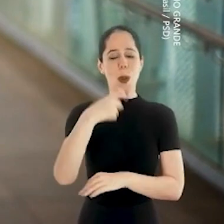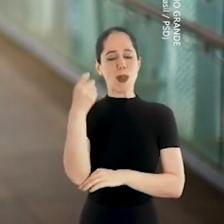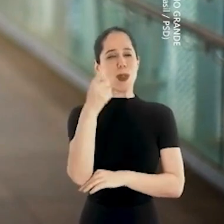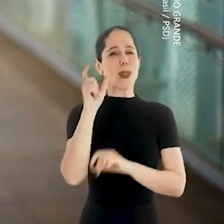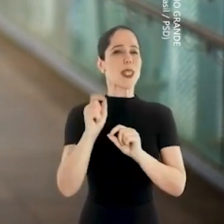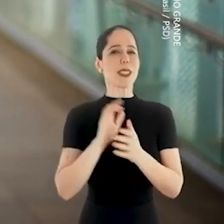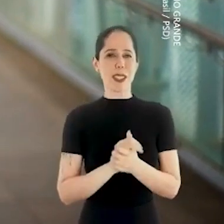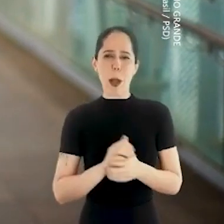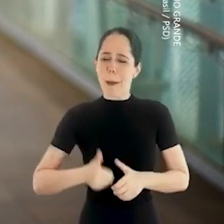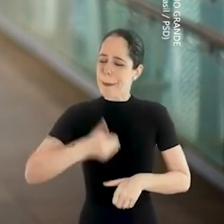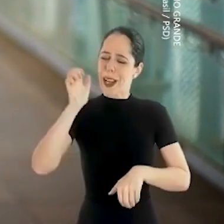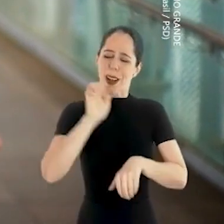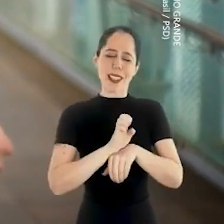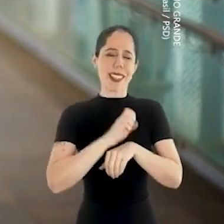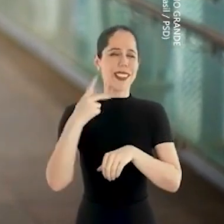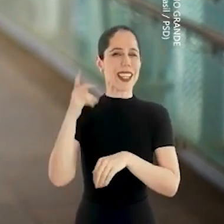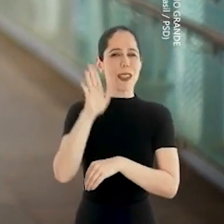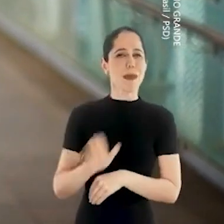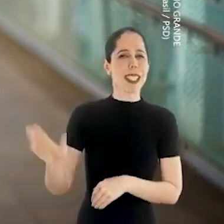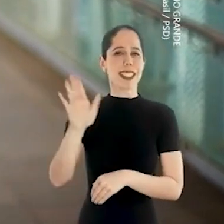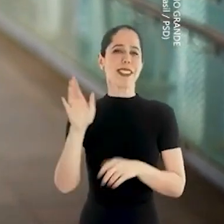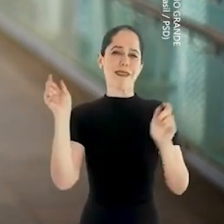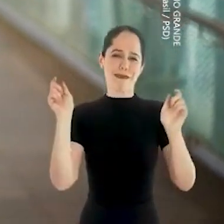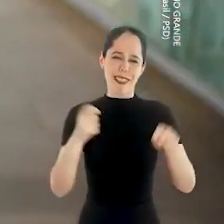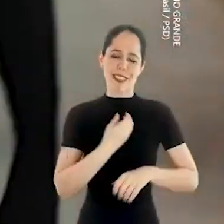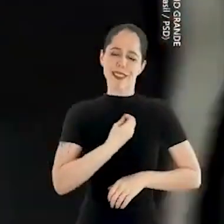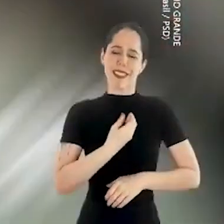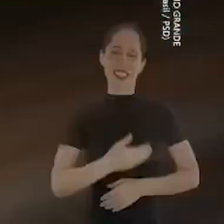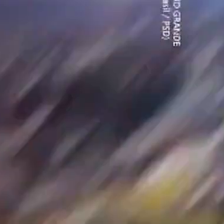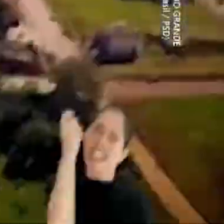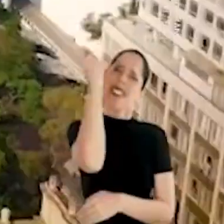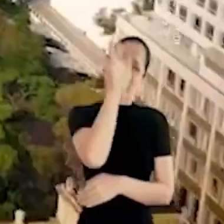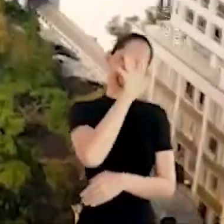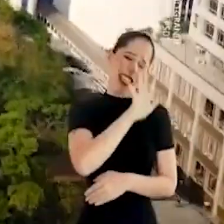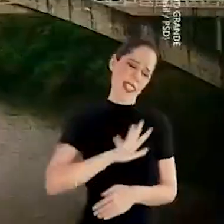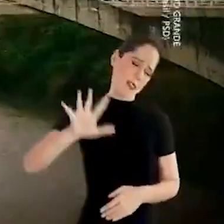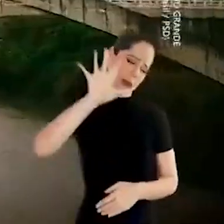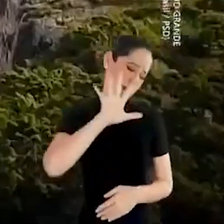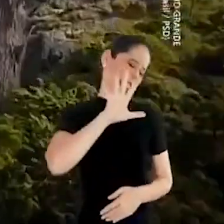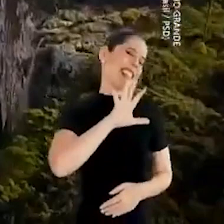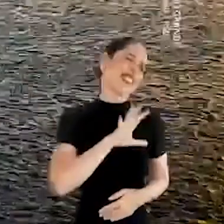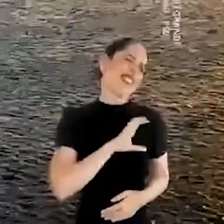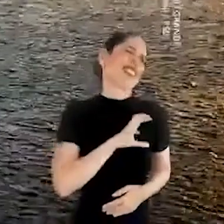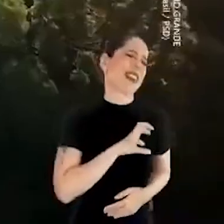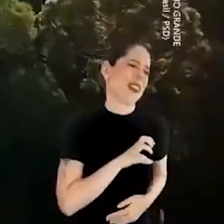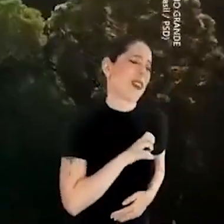fazer do nosso Rio Grande o melhor estado do Brasil para se viver. Esse...